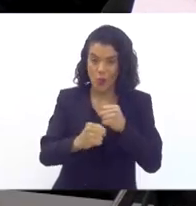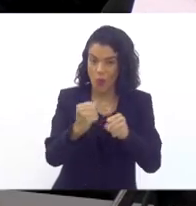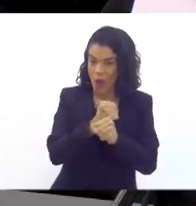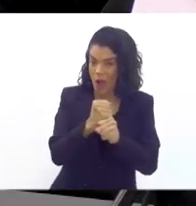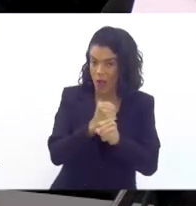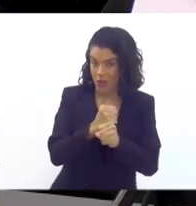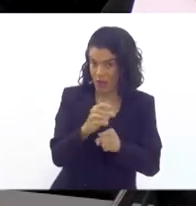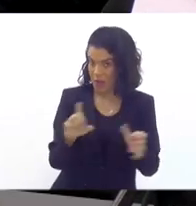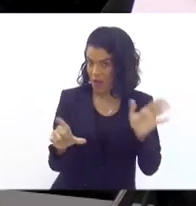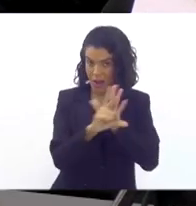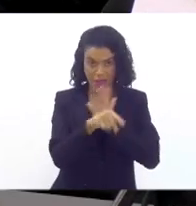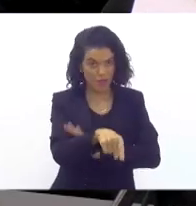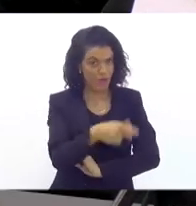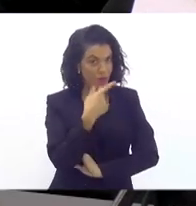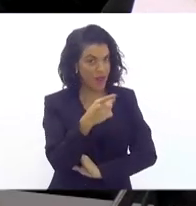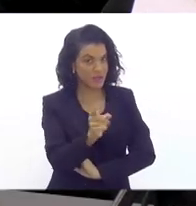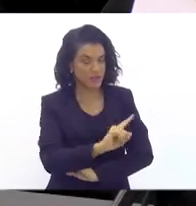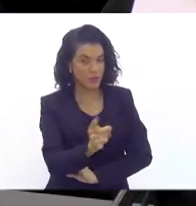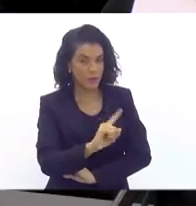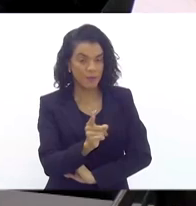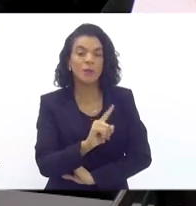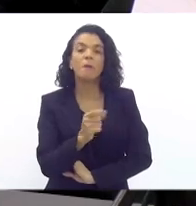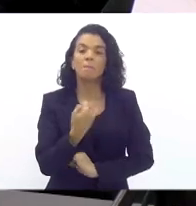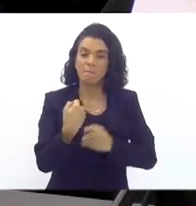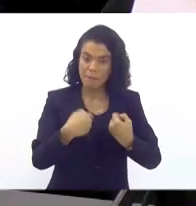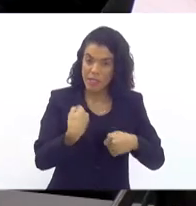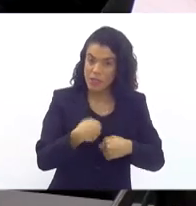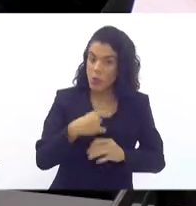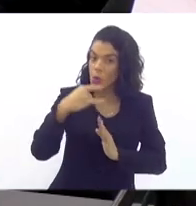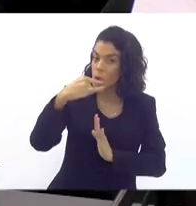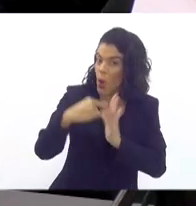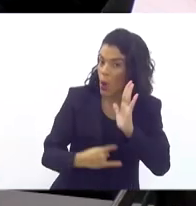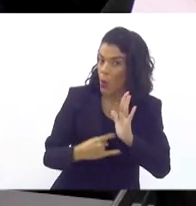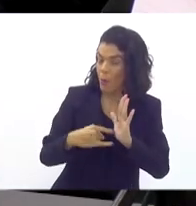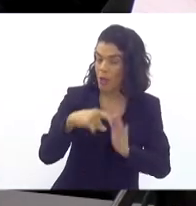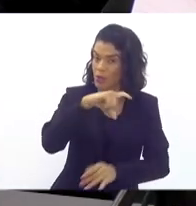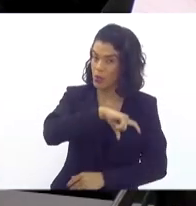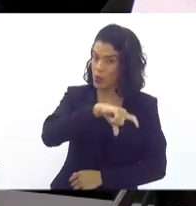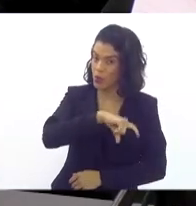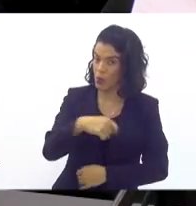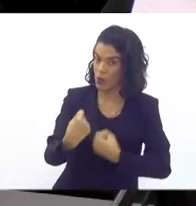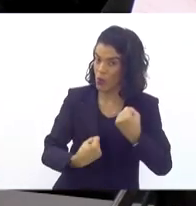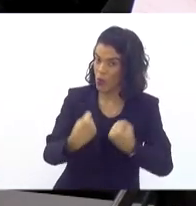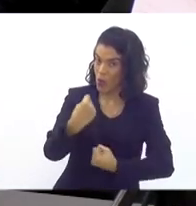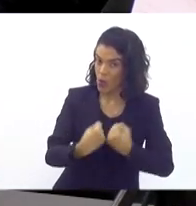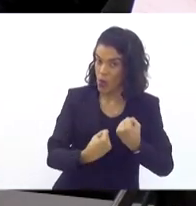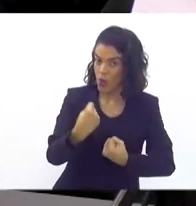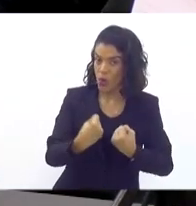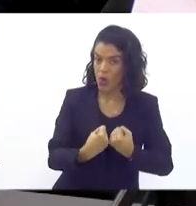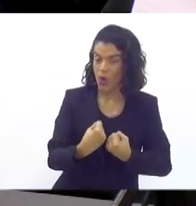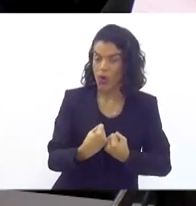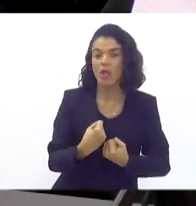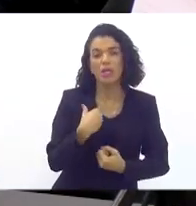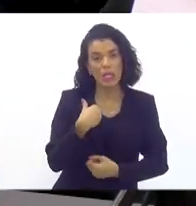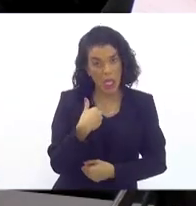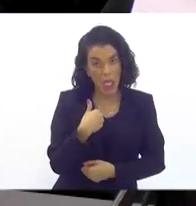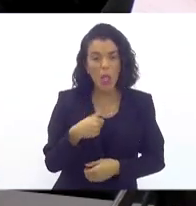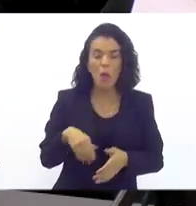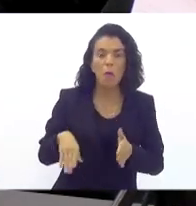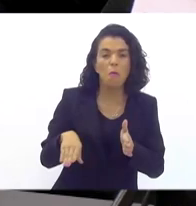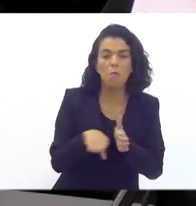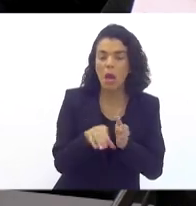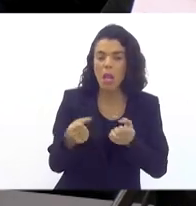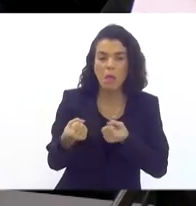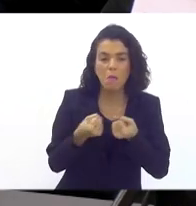permite isso você tem que pegar e aprender o documento e mandar embora com veículo e eu parei que saber